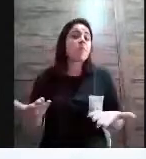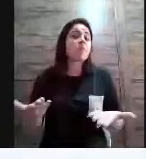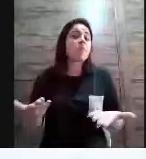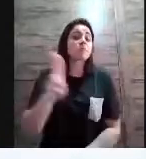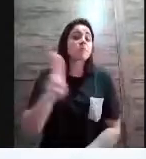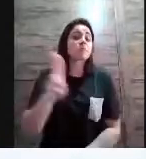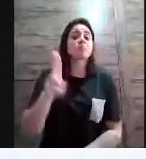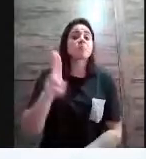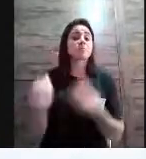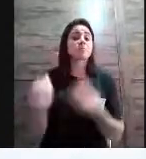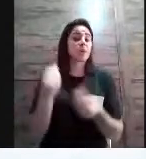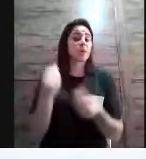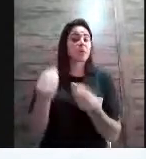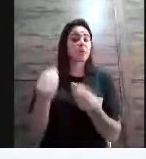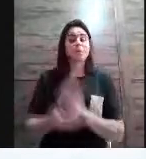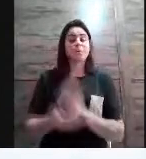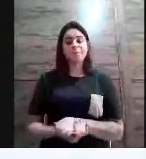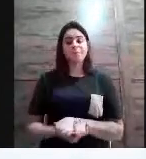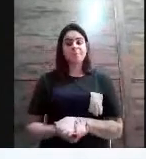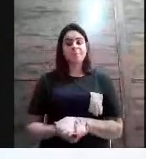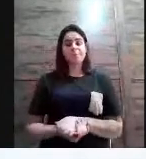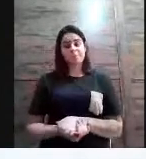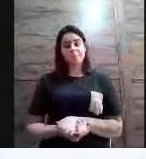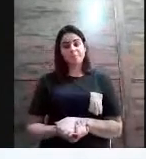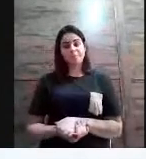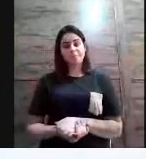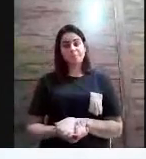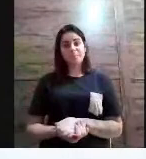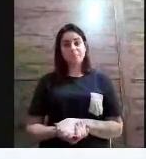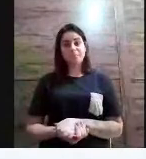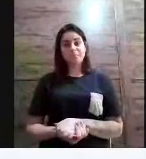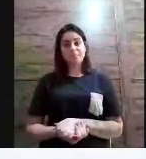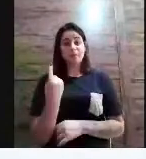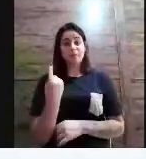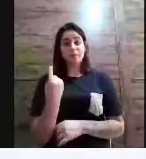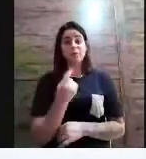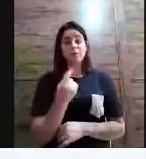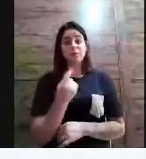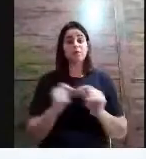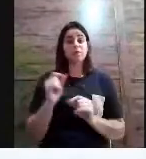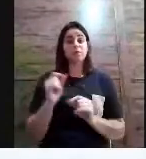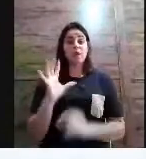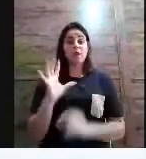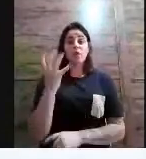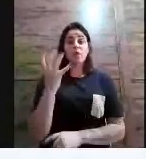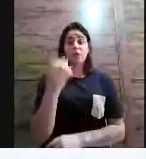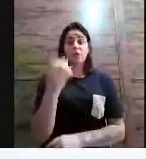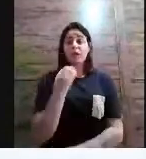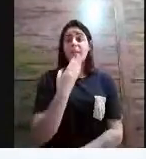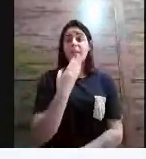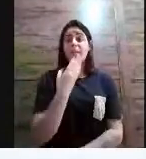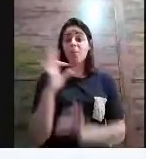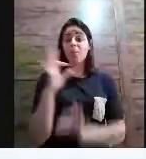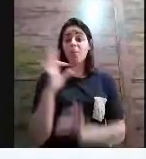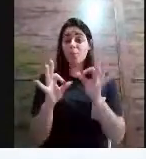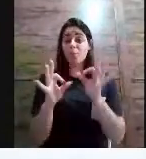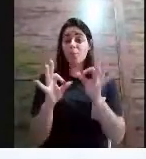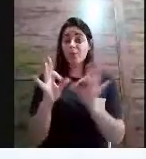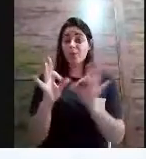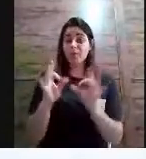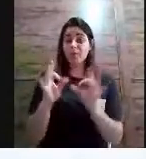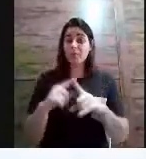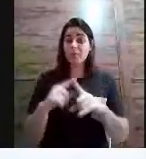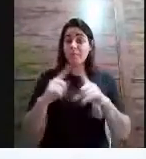Olha, a logística nossa de vacina é muito boa se eles deixarem o pessoal que está acostumado a